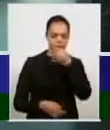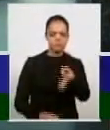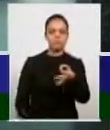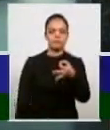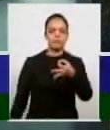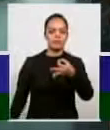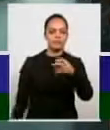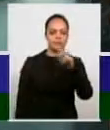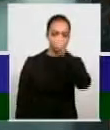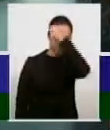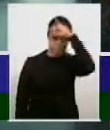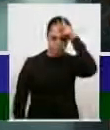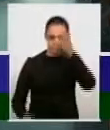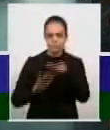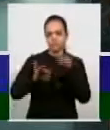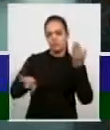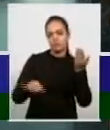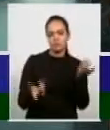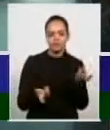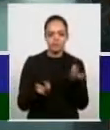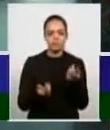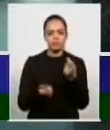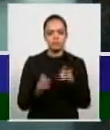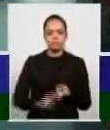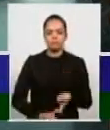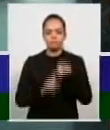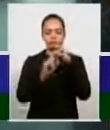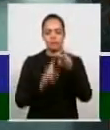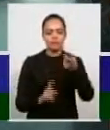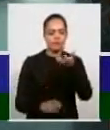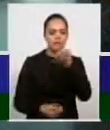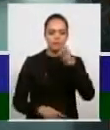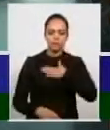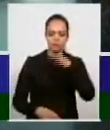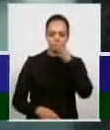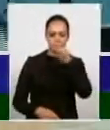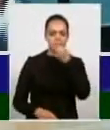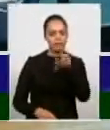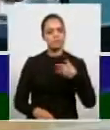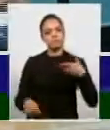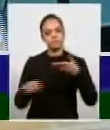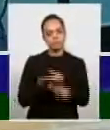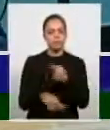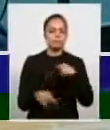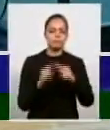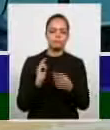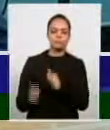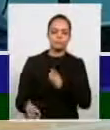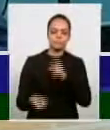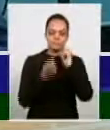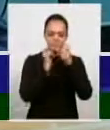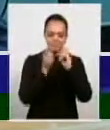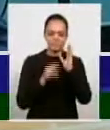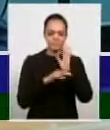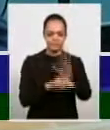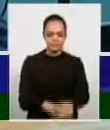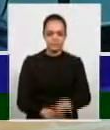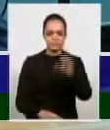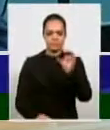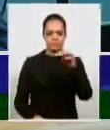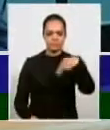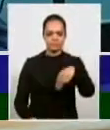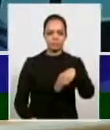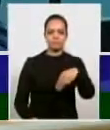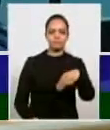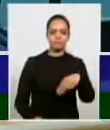Lá o prefeito foi afastado, foi cassado, eles queriam ouvir uma opinião. Eu estive lá, não pude estar presente aqui para ajudar aquela Câmara